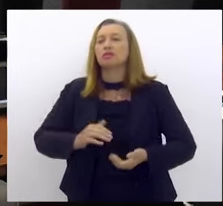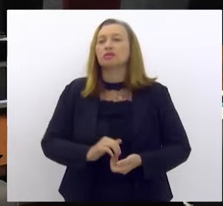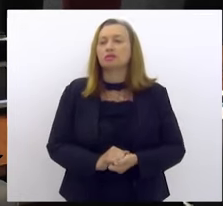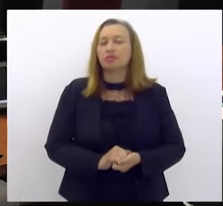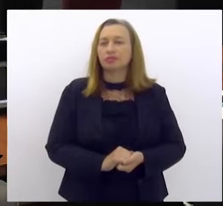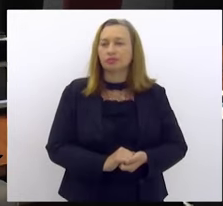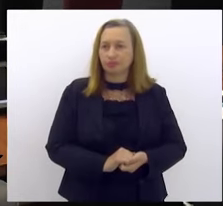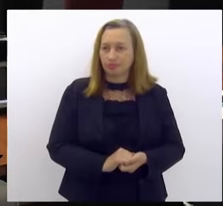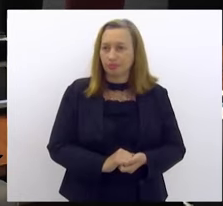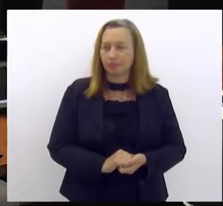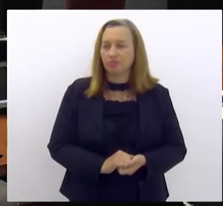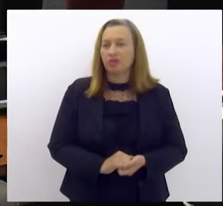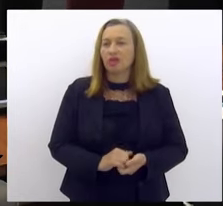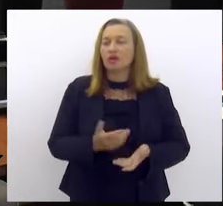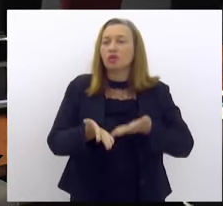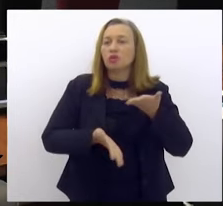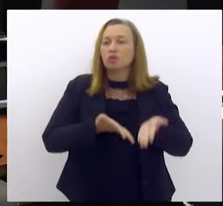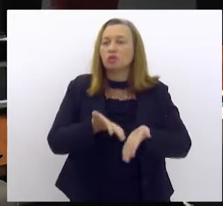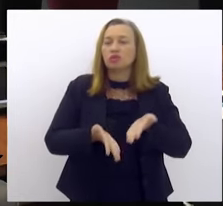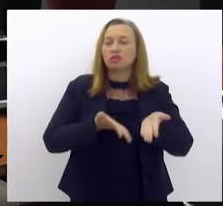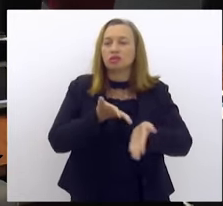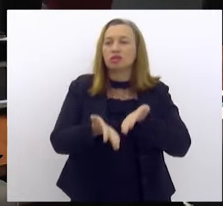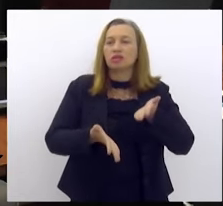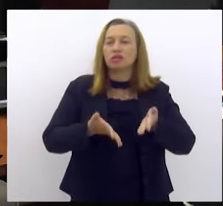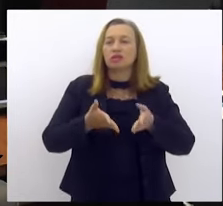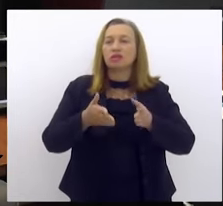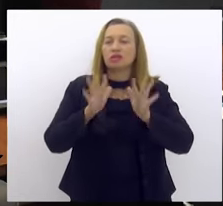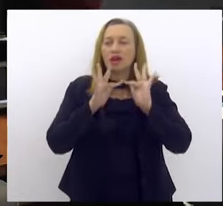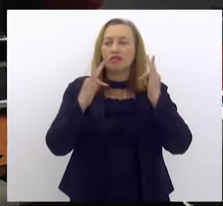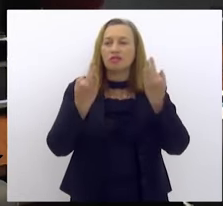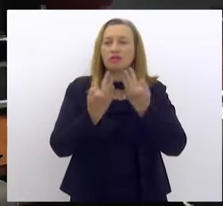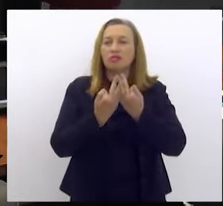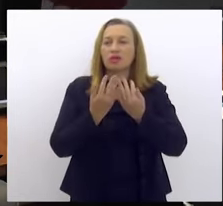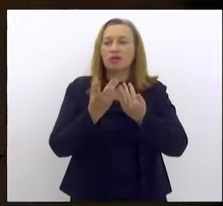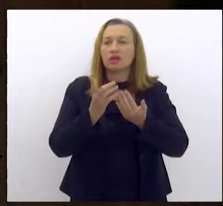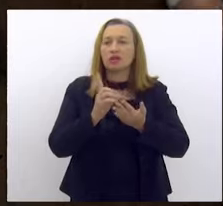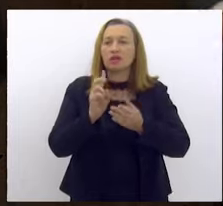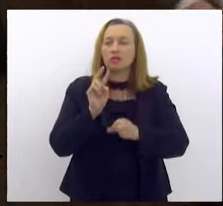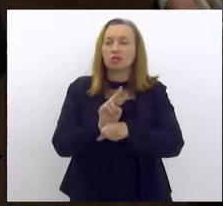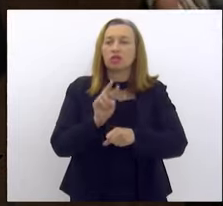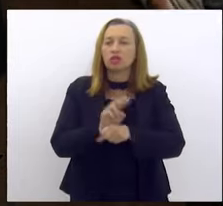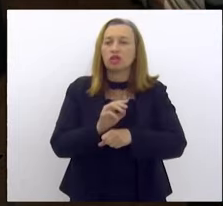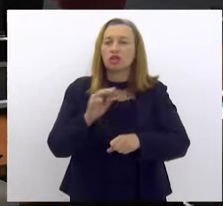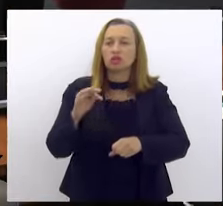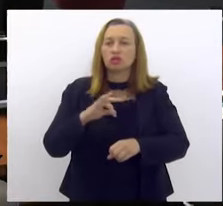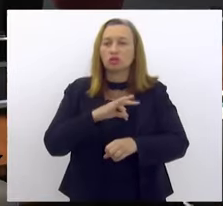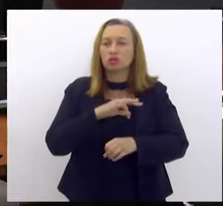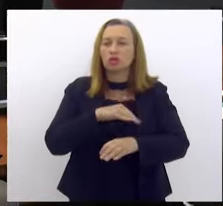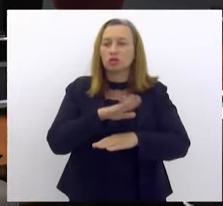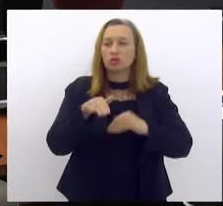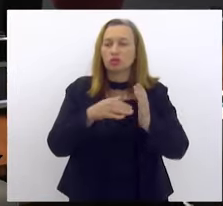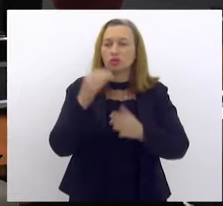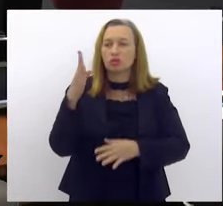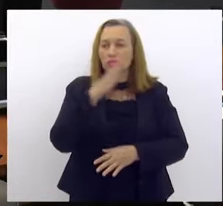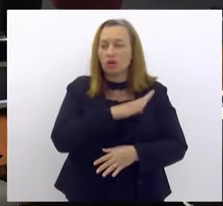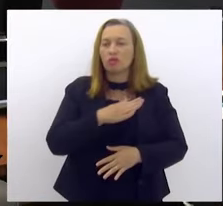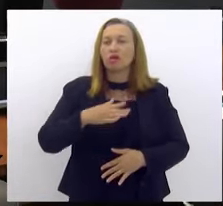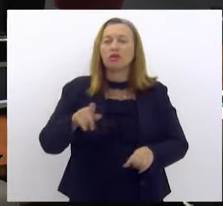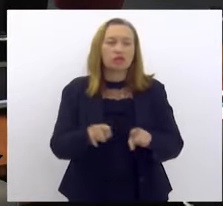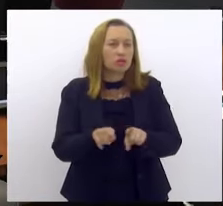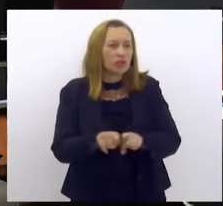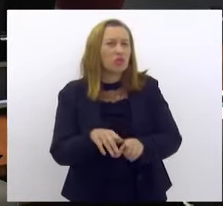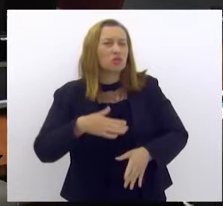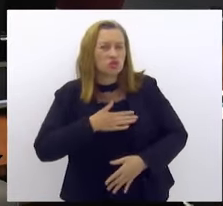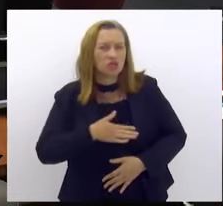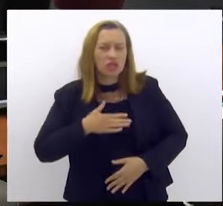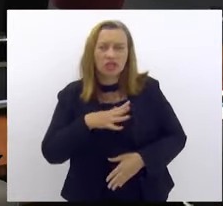e que cubra a família com um manto sagrado, que proteja de tudo de ruim da cidade de São Gonçalo. Obrigado, presidente. Obrigado, eu também gostaria, Roberto. Também